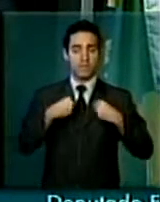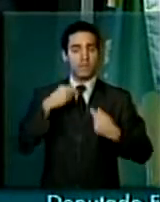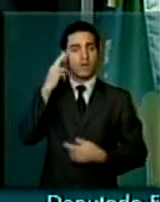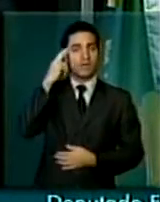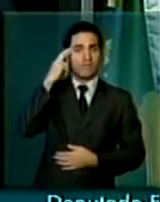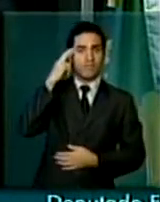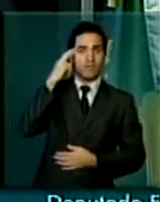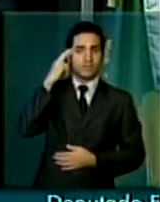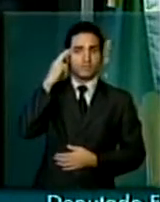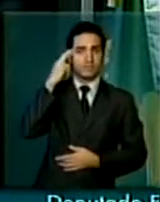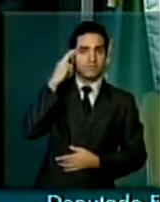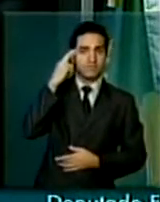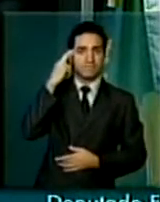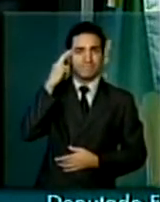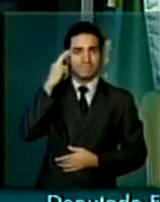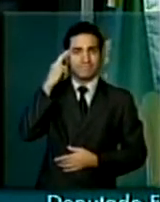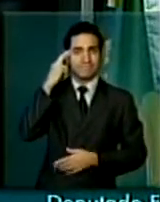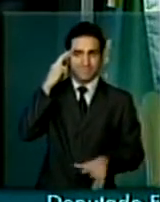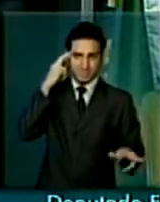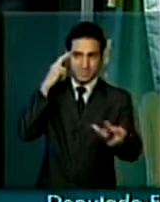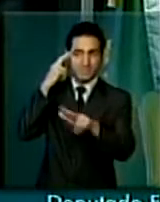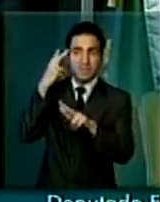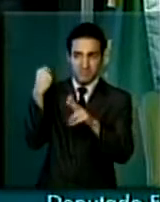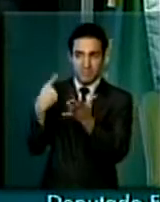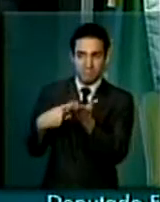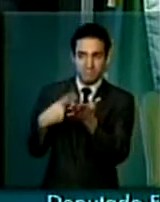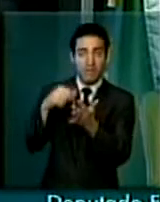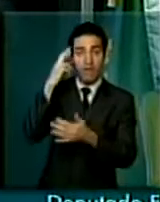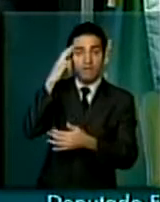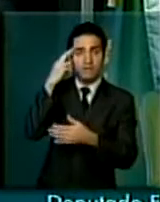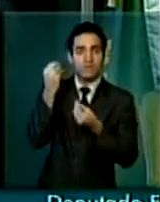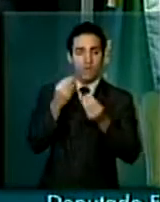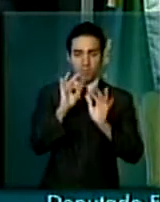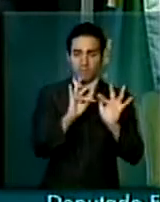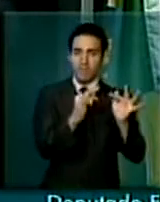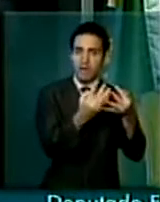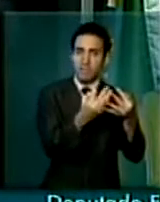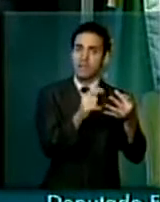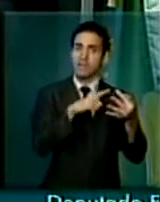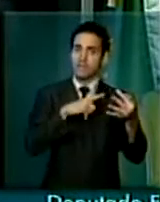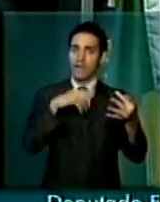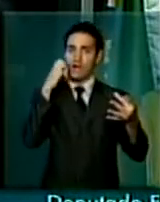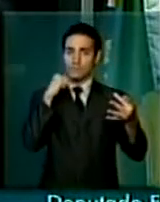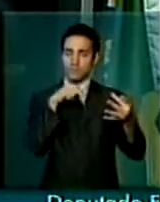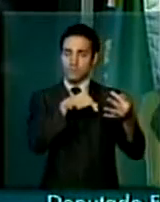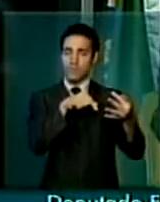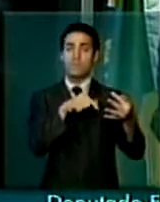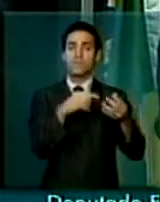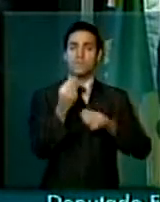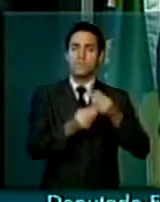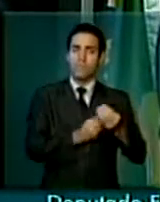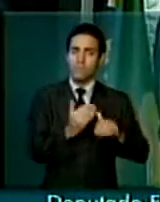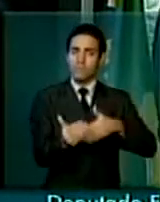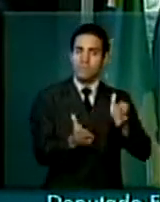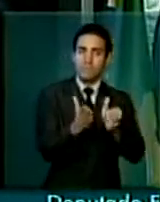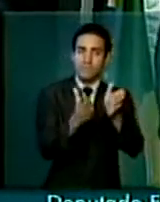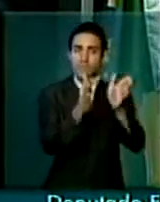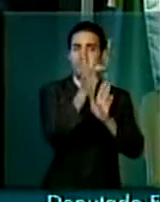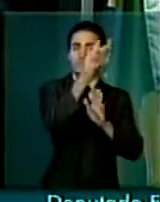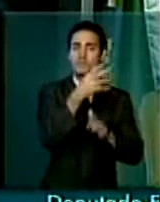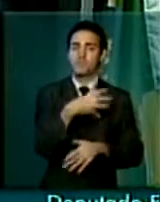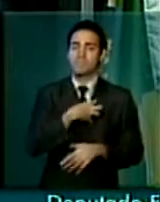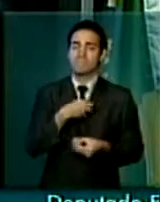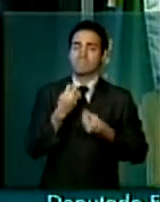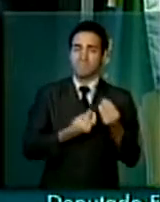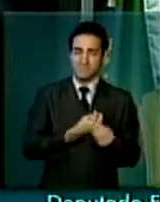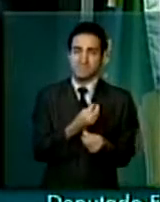refletir com todos os presentes sobre o caminho que as famílias envolvidas com a adoção estão a percorrer e sobre